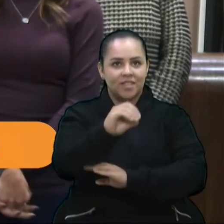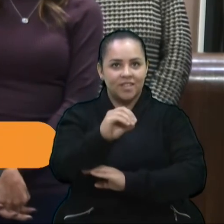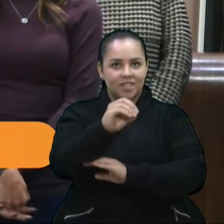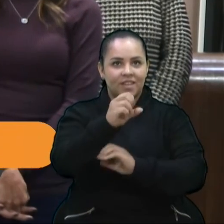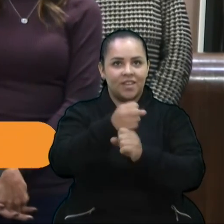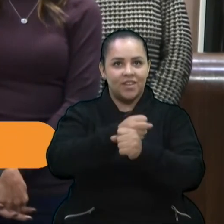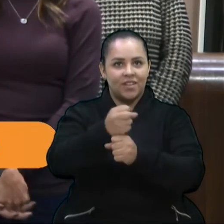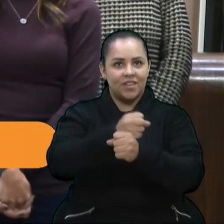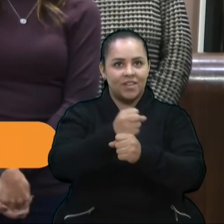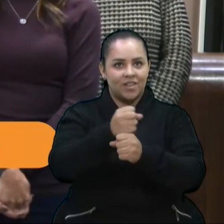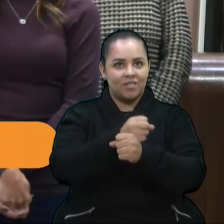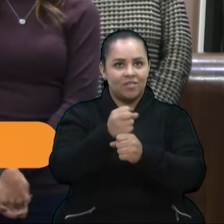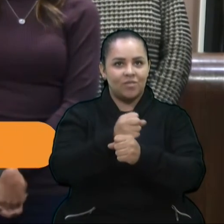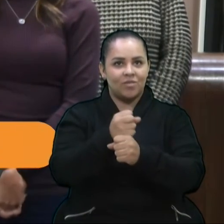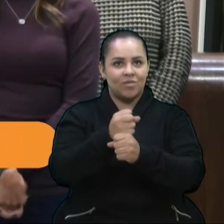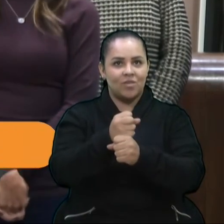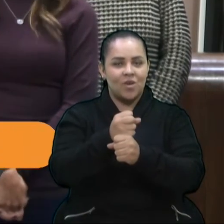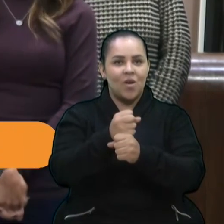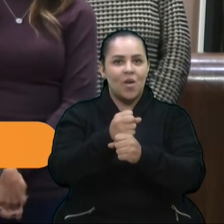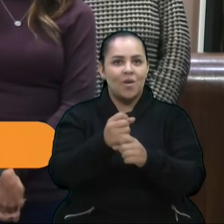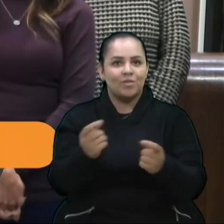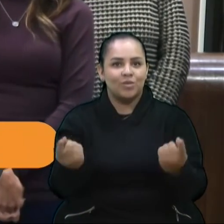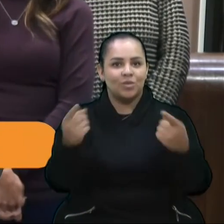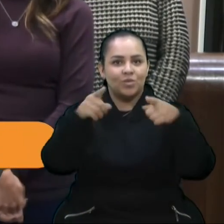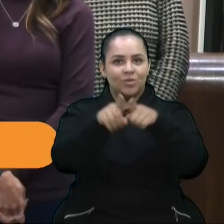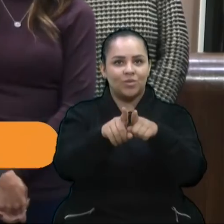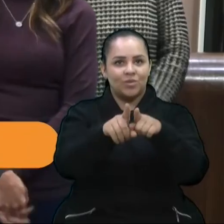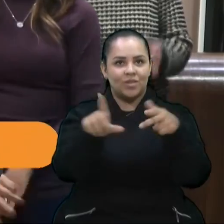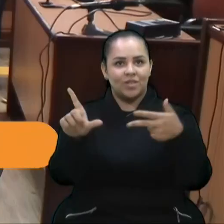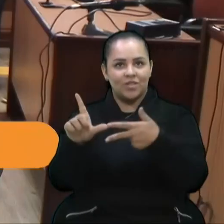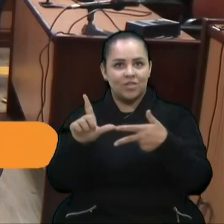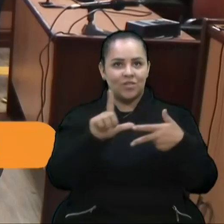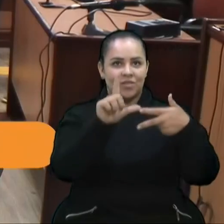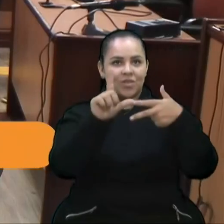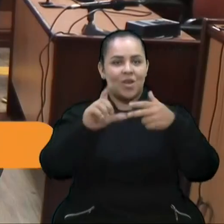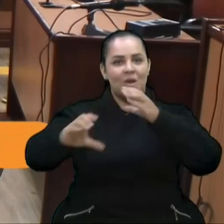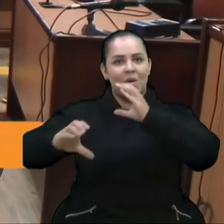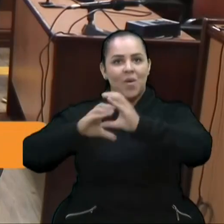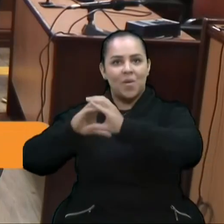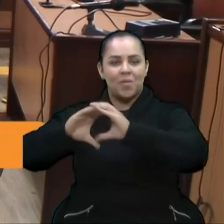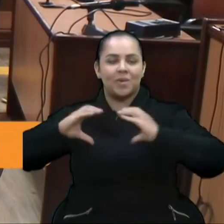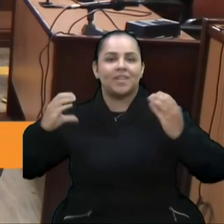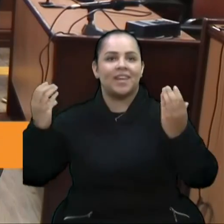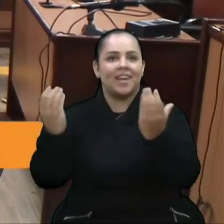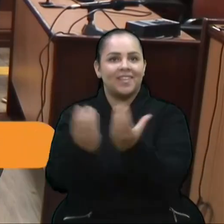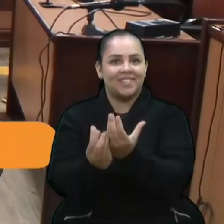ligando o legislativo à comunidade. Tchau.